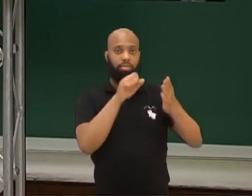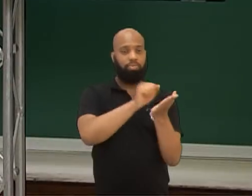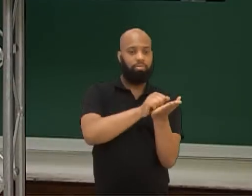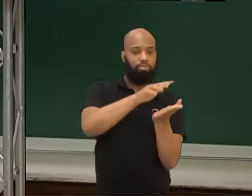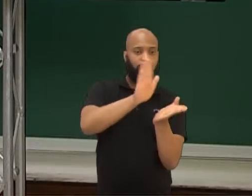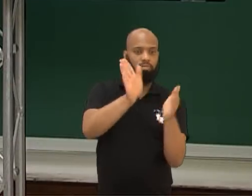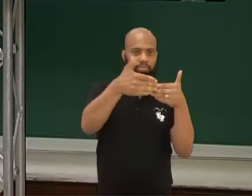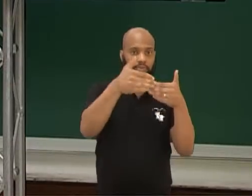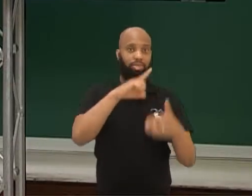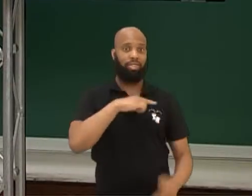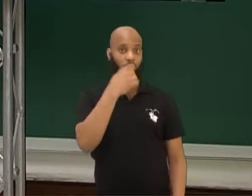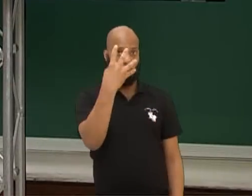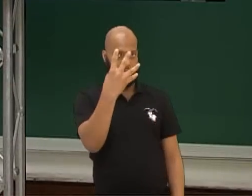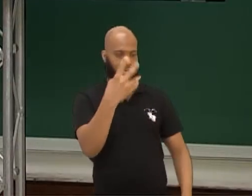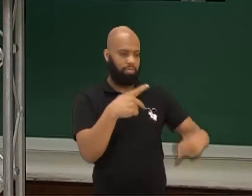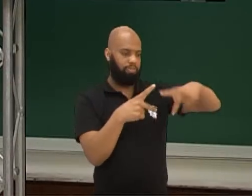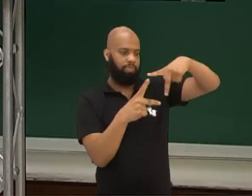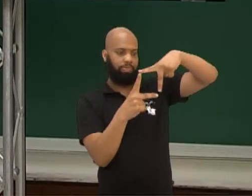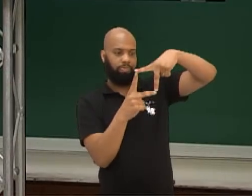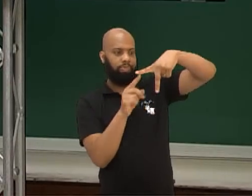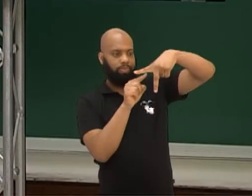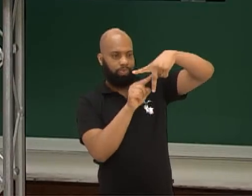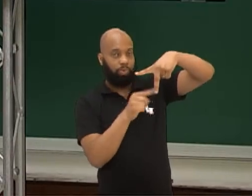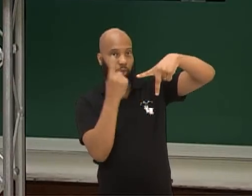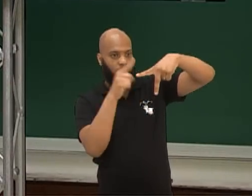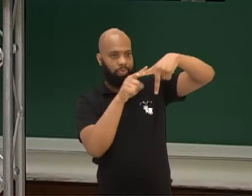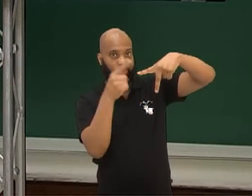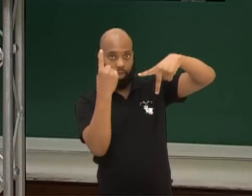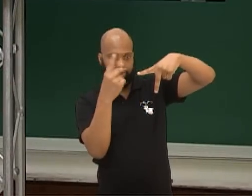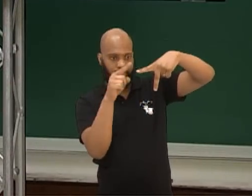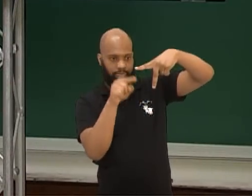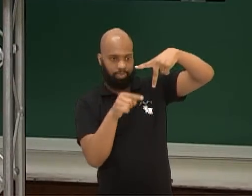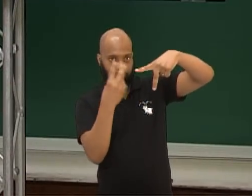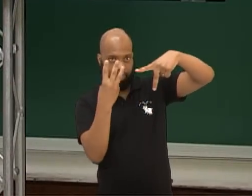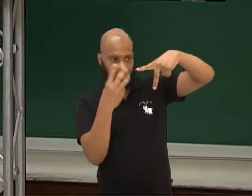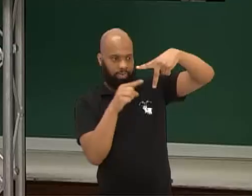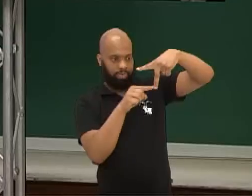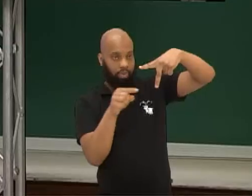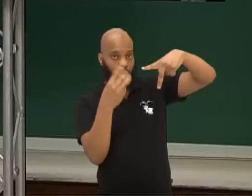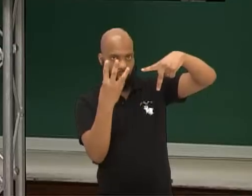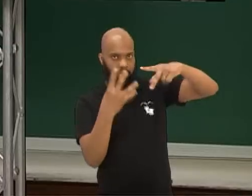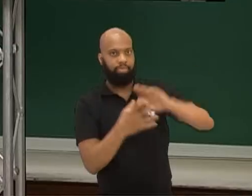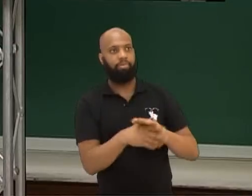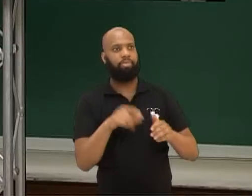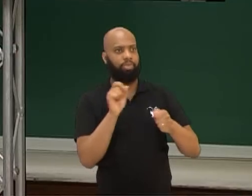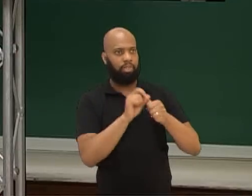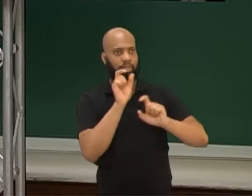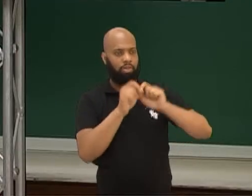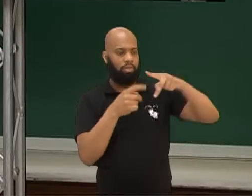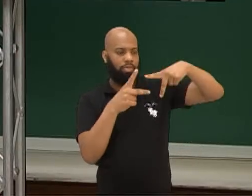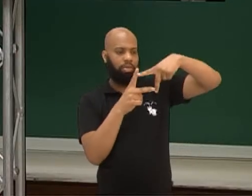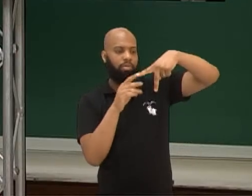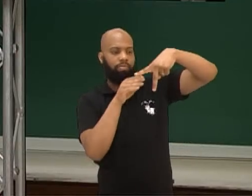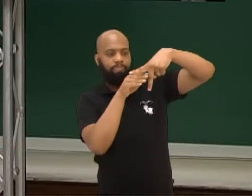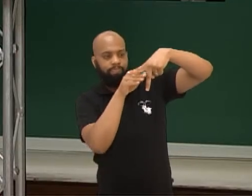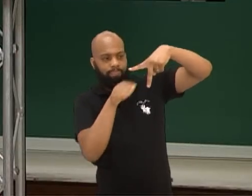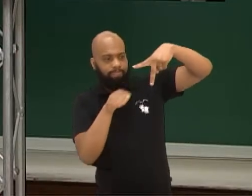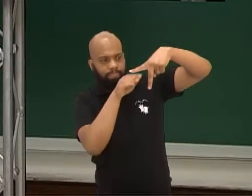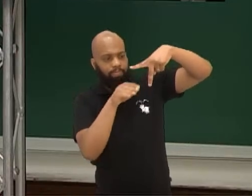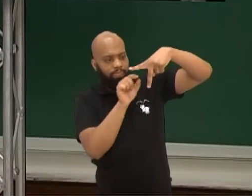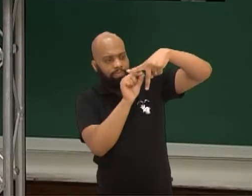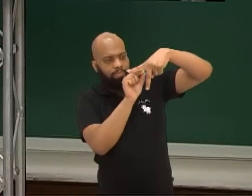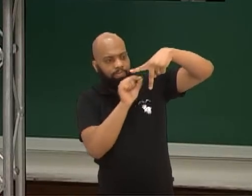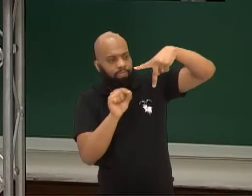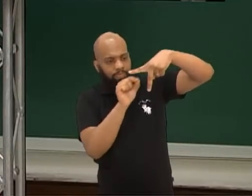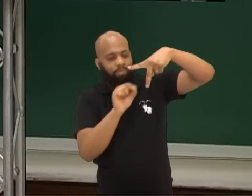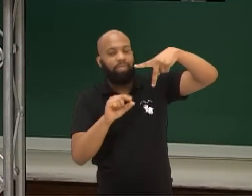de 4 lados, tá? E a gente traçou uma diagonal, tá? A gente pegou um vértice. Olha o que aconteceu.